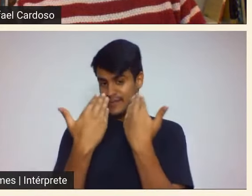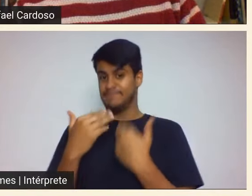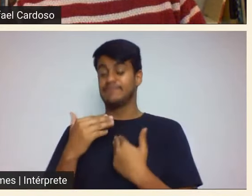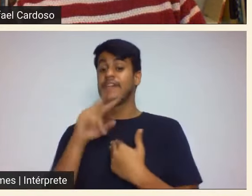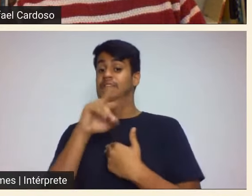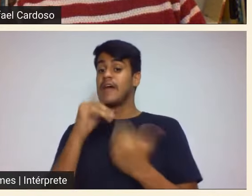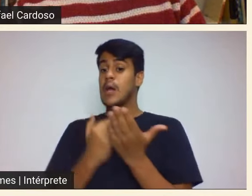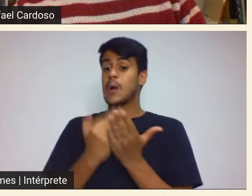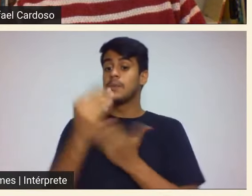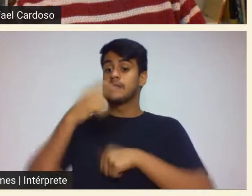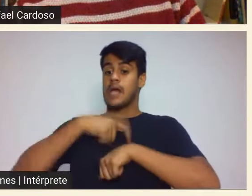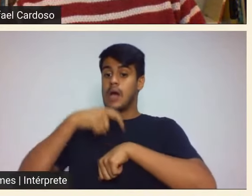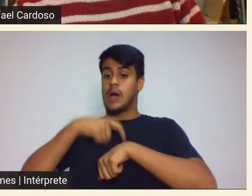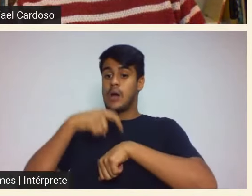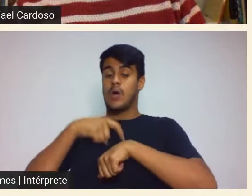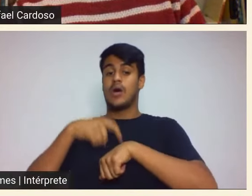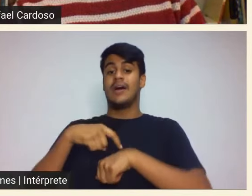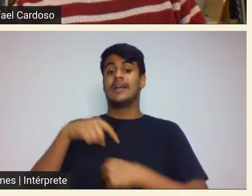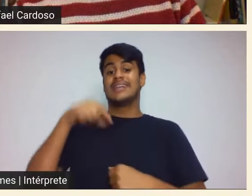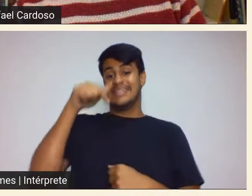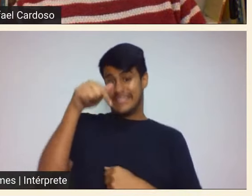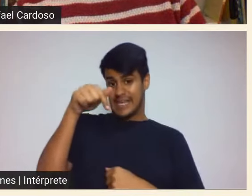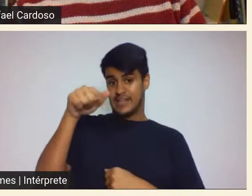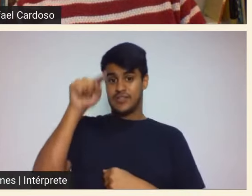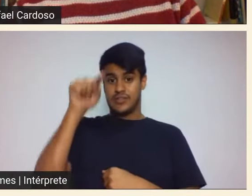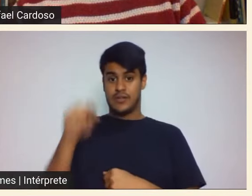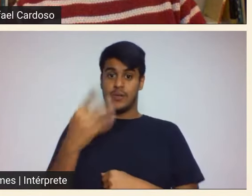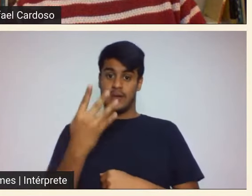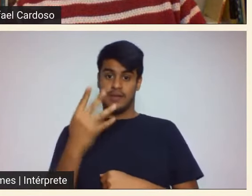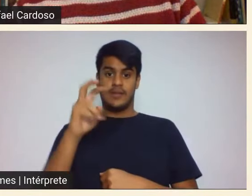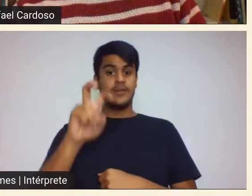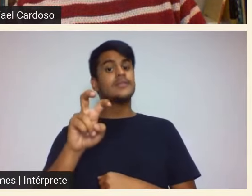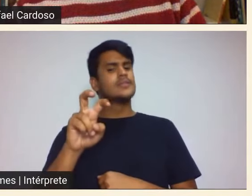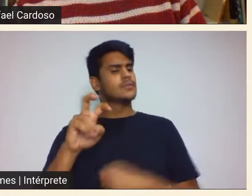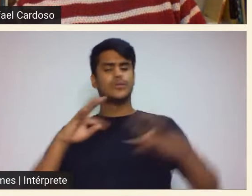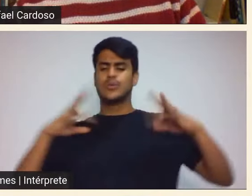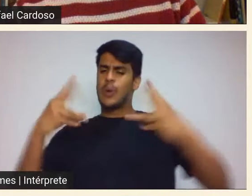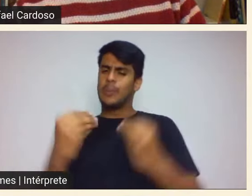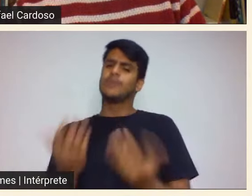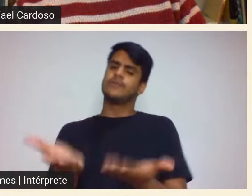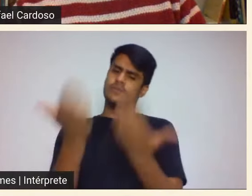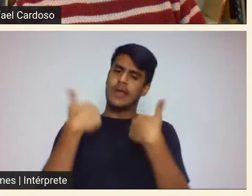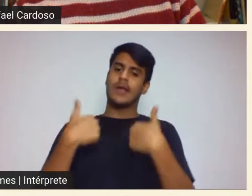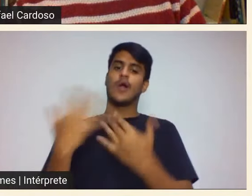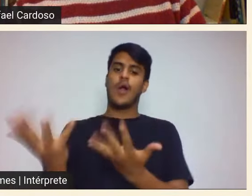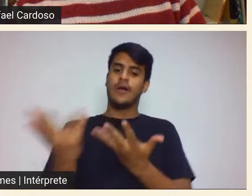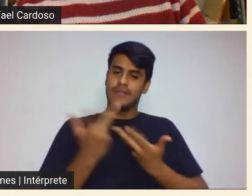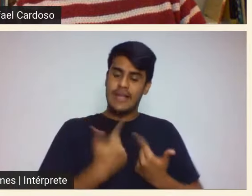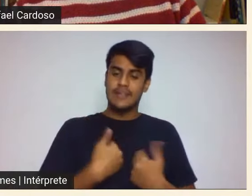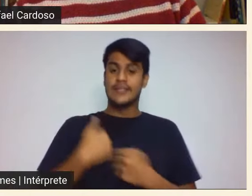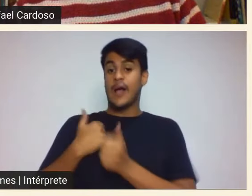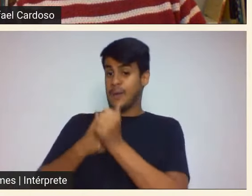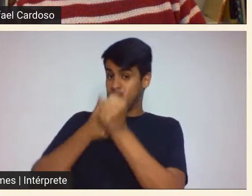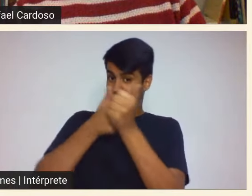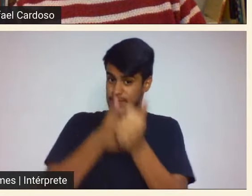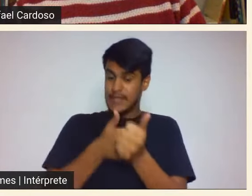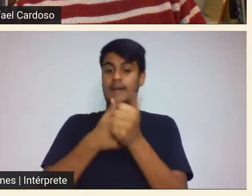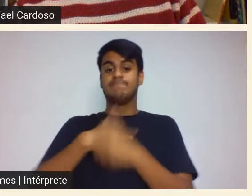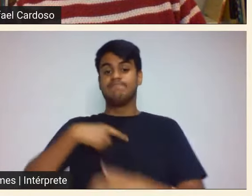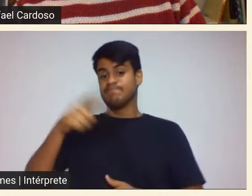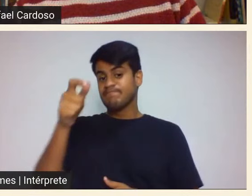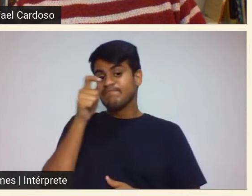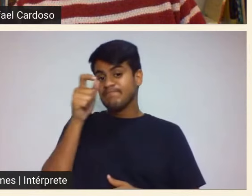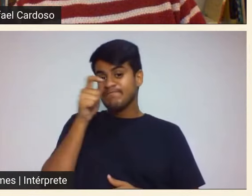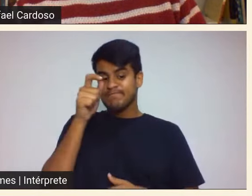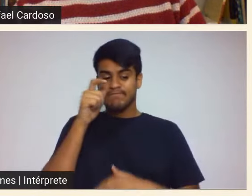começar às 19h45. Estão todos convidados a acompanharem as demais mesas, os